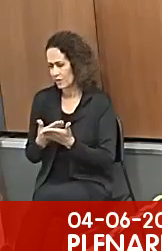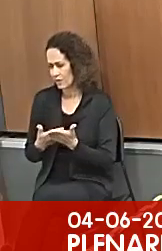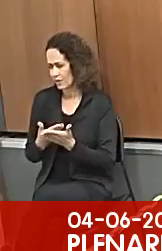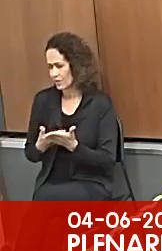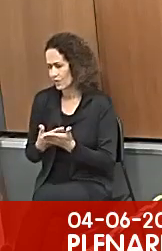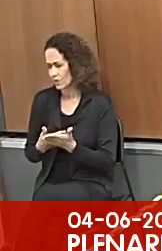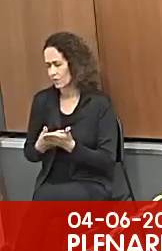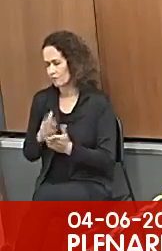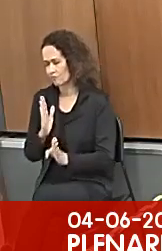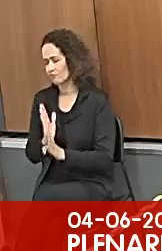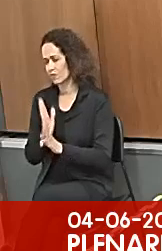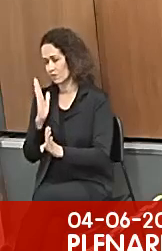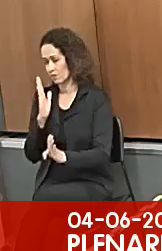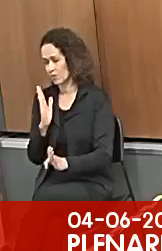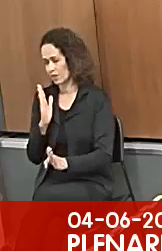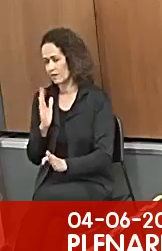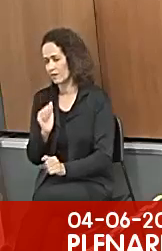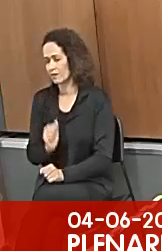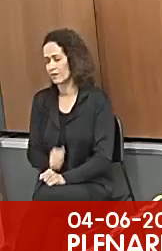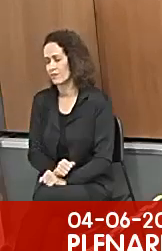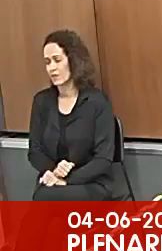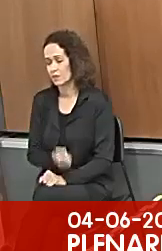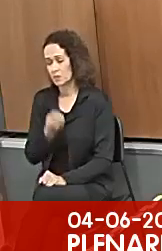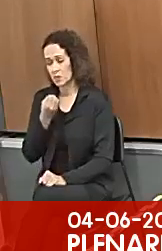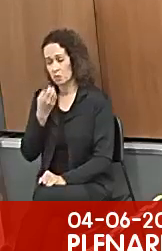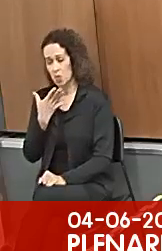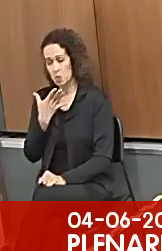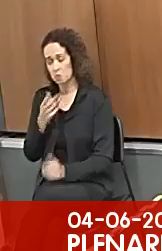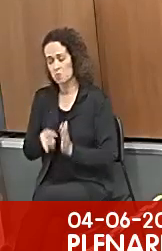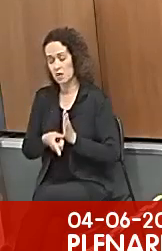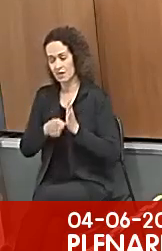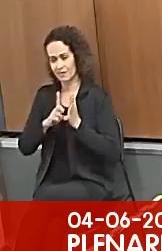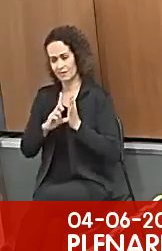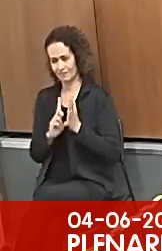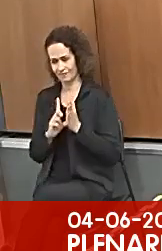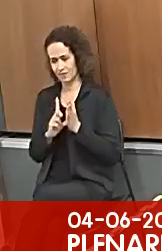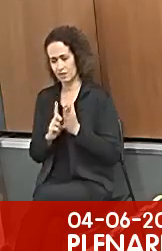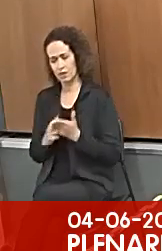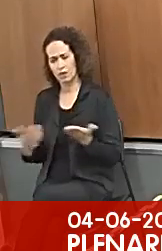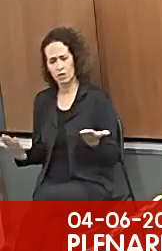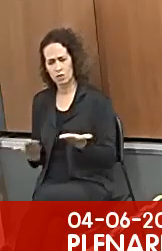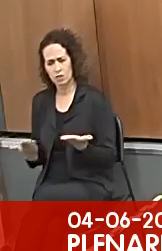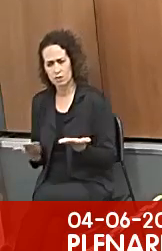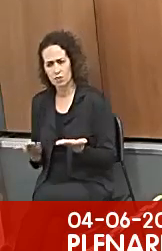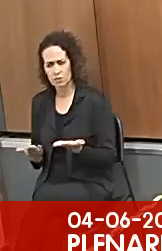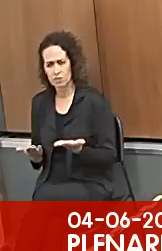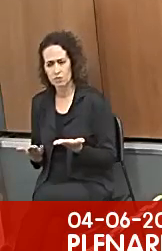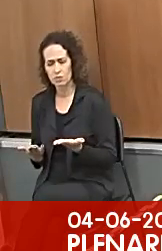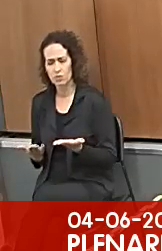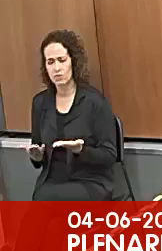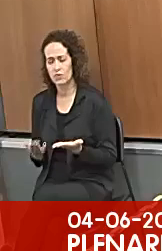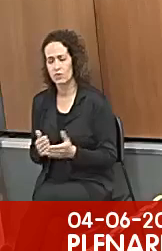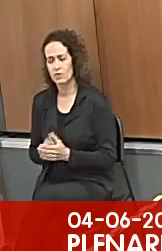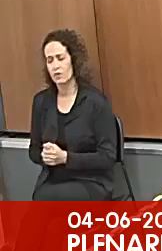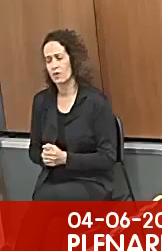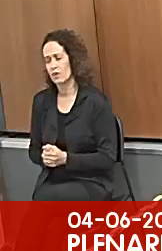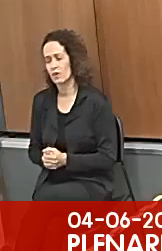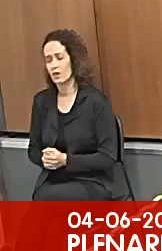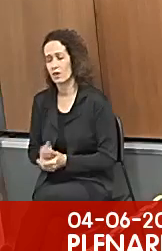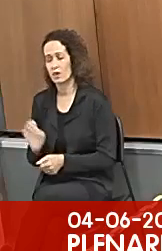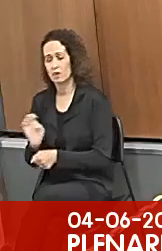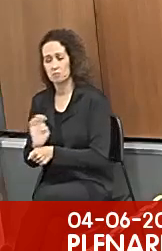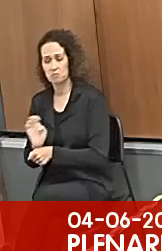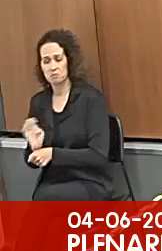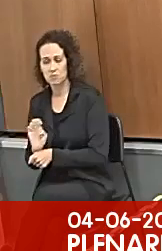precoce, resulta em muito mais ganho. Você não tem aí hoje nem sequer a carteira, o Estado de Minas não oferece